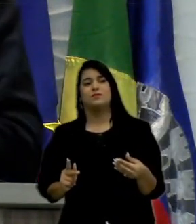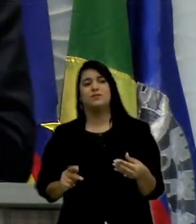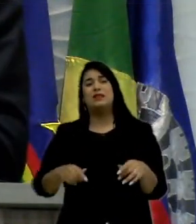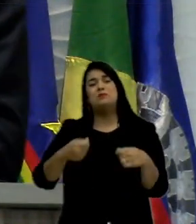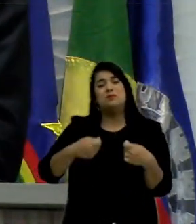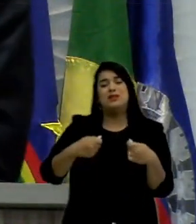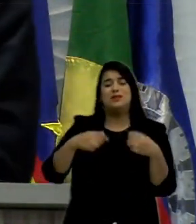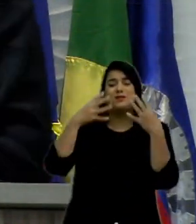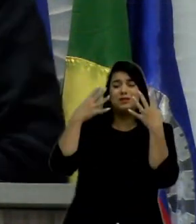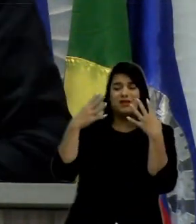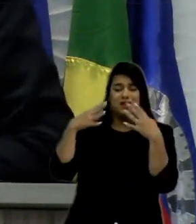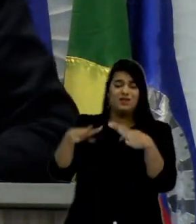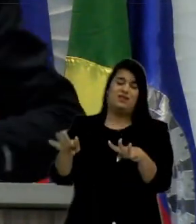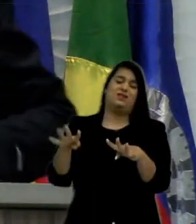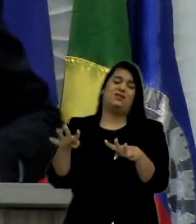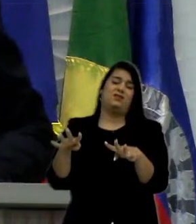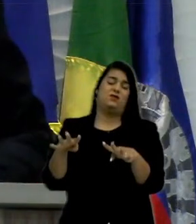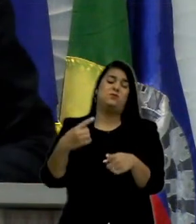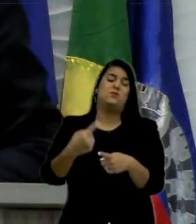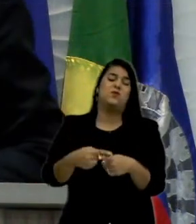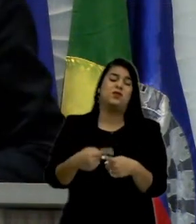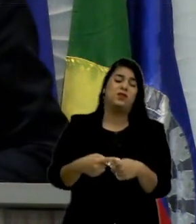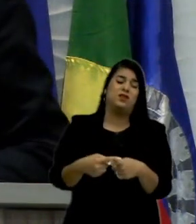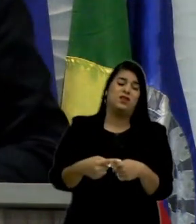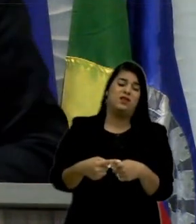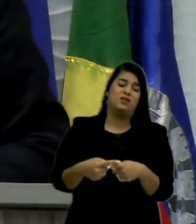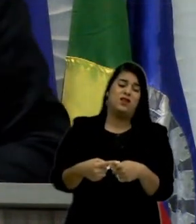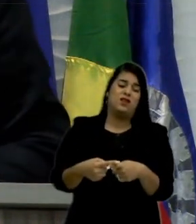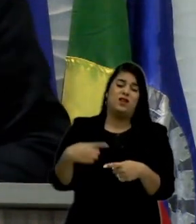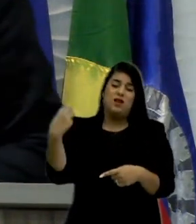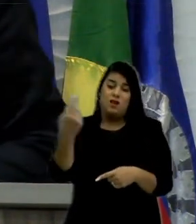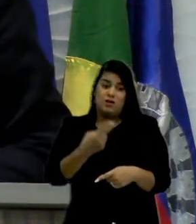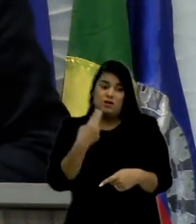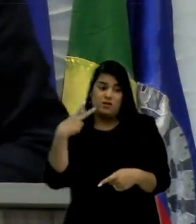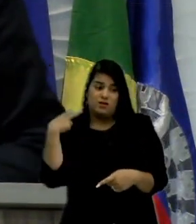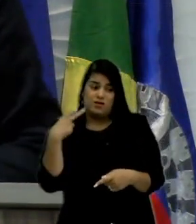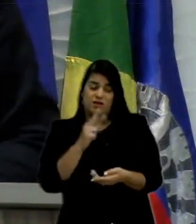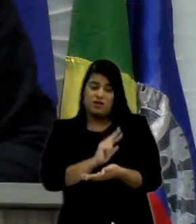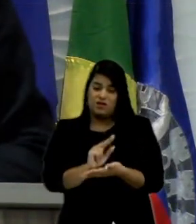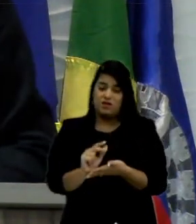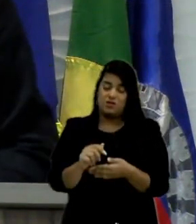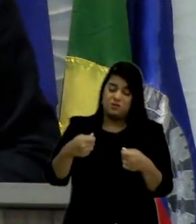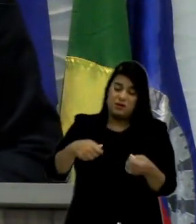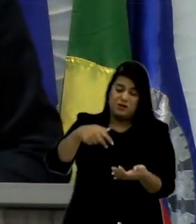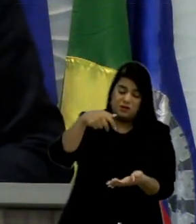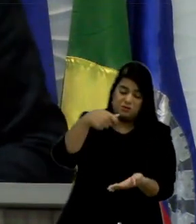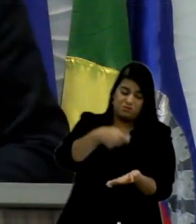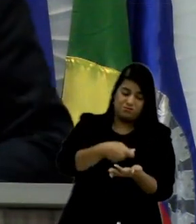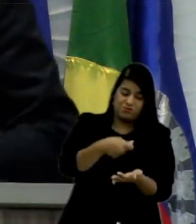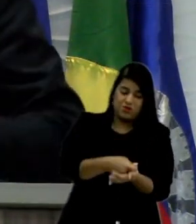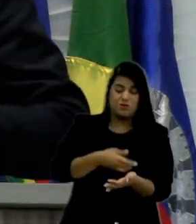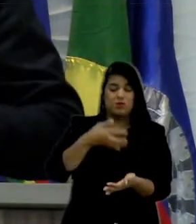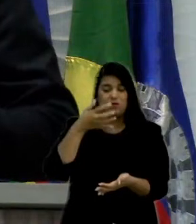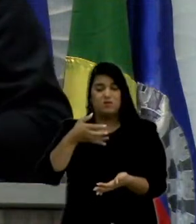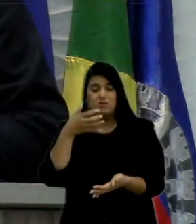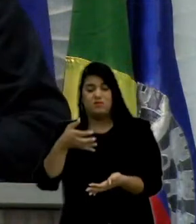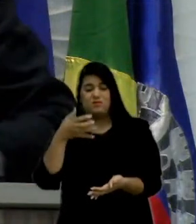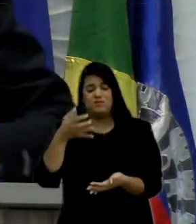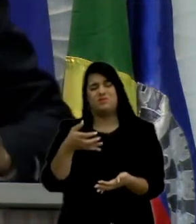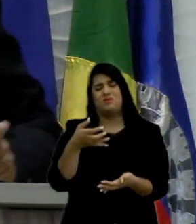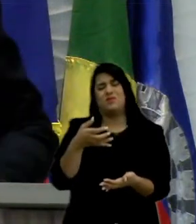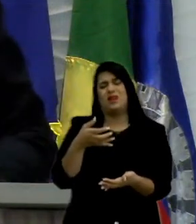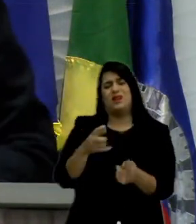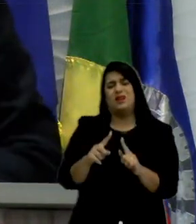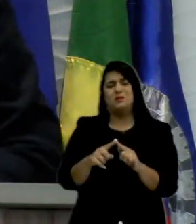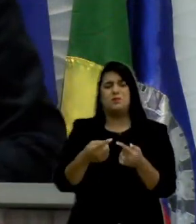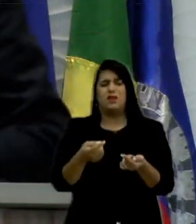gente pode criticar, cobrar, falar. Agora, o desrespeito aqui, chamando cachorro com